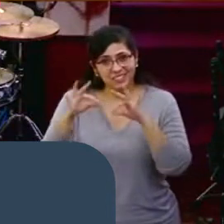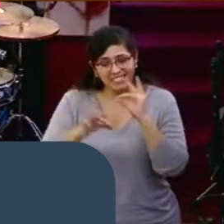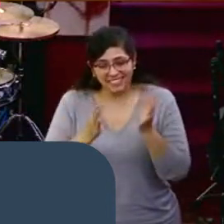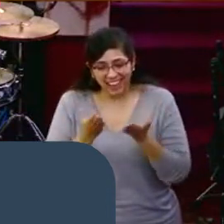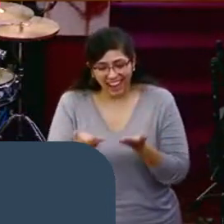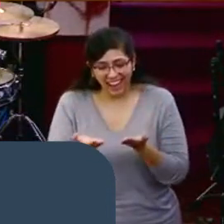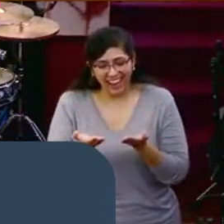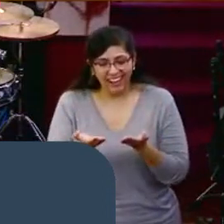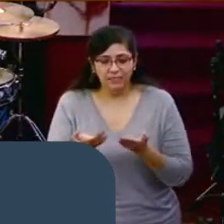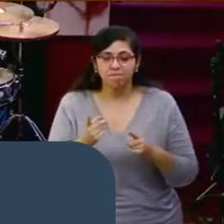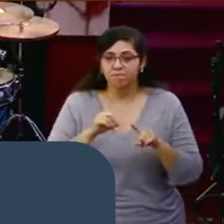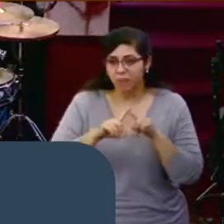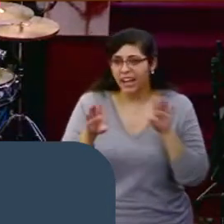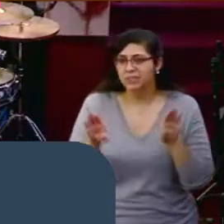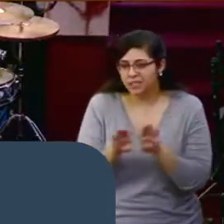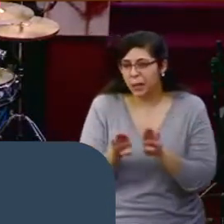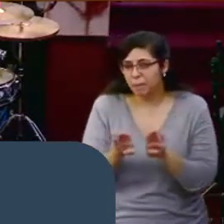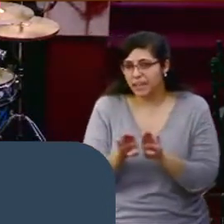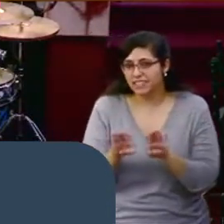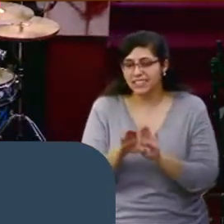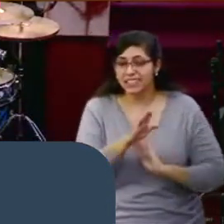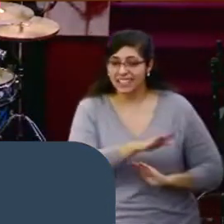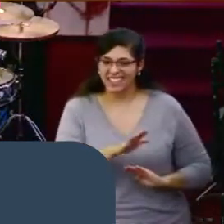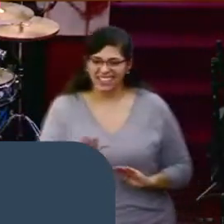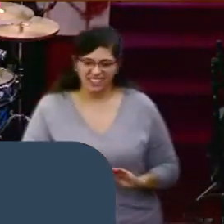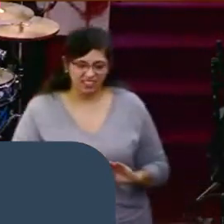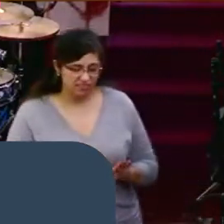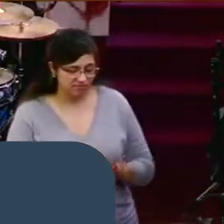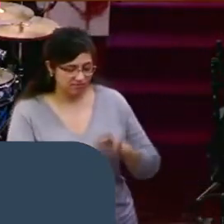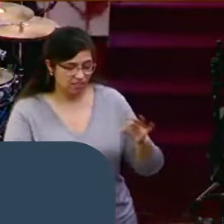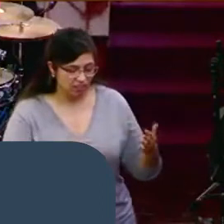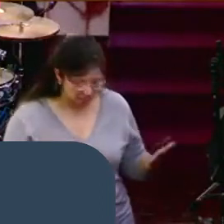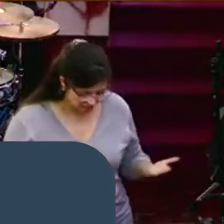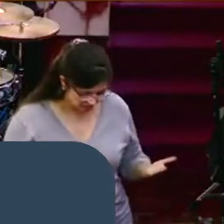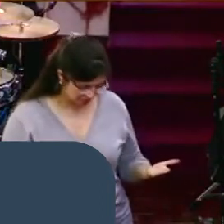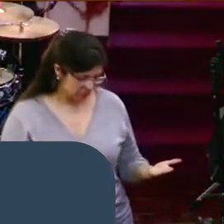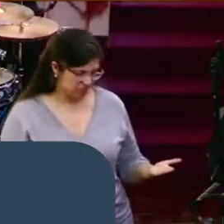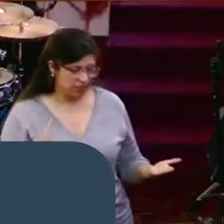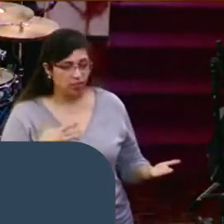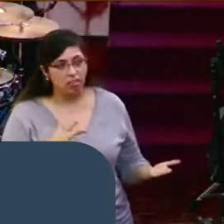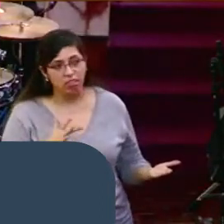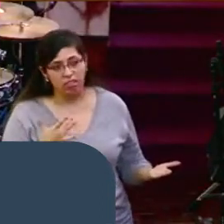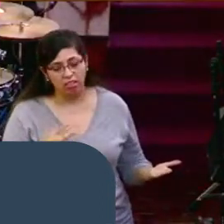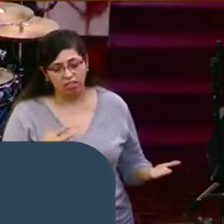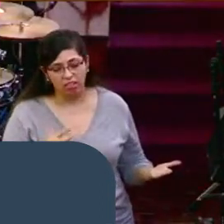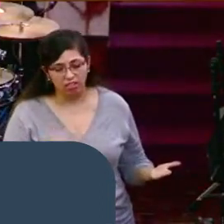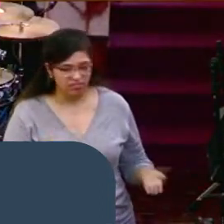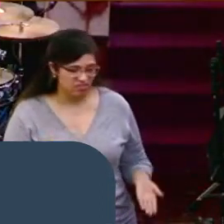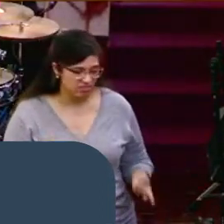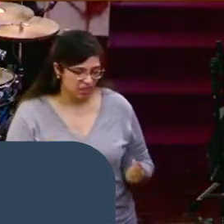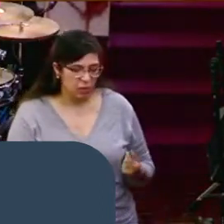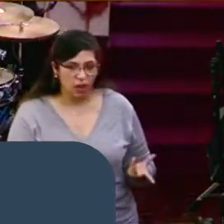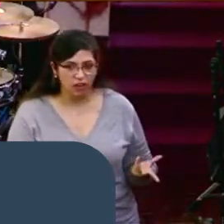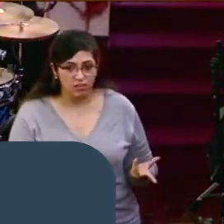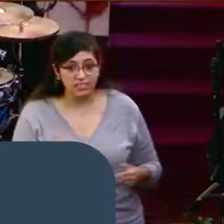ser que esta mesma criança fique irritada na mesma proporção se o seu irmãozinho